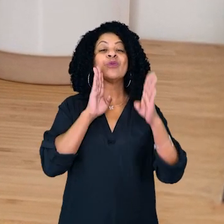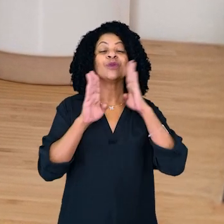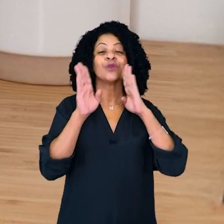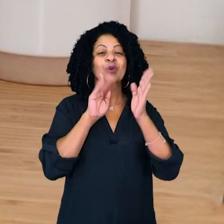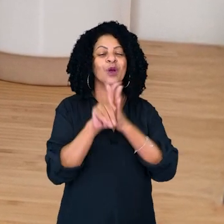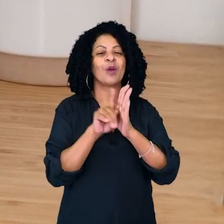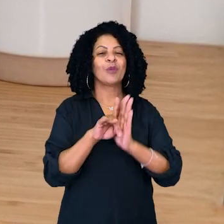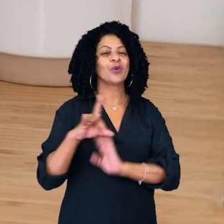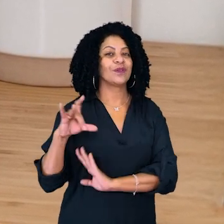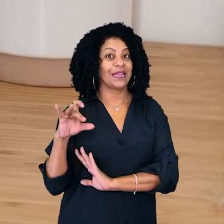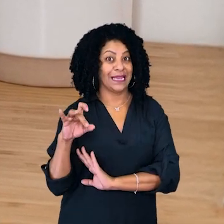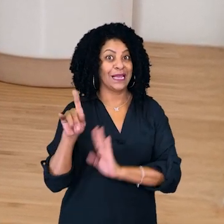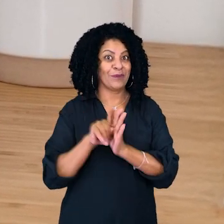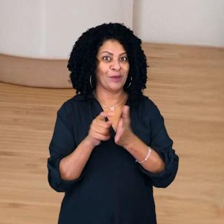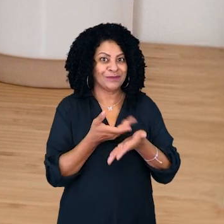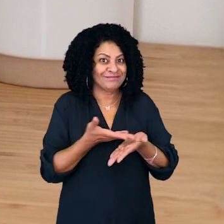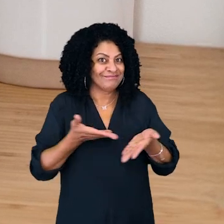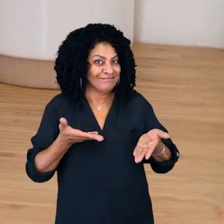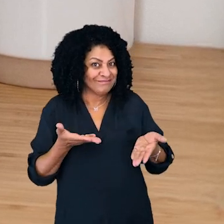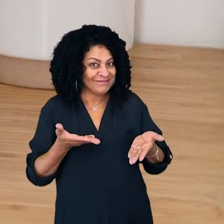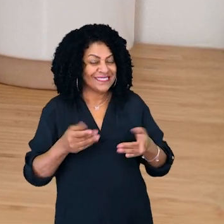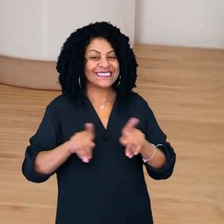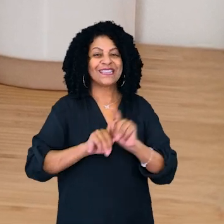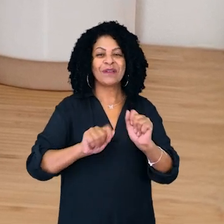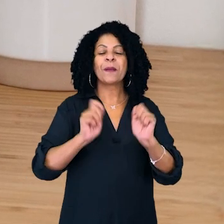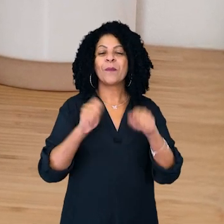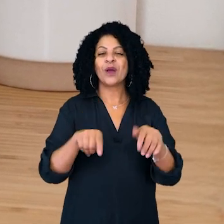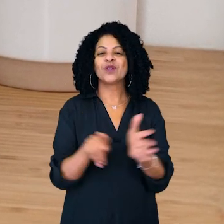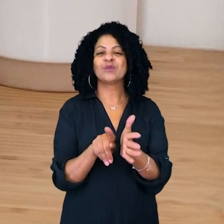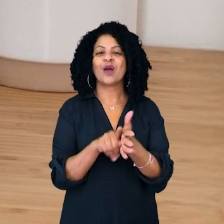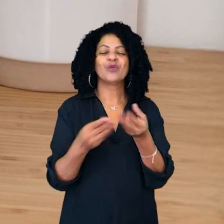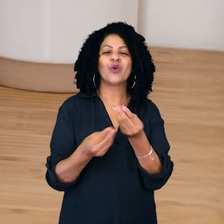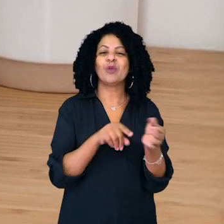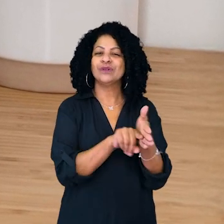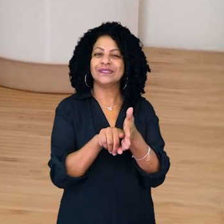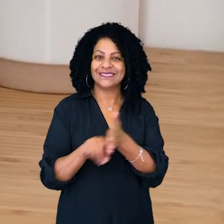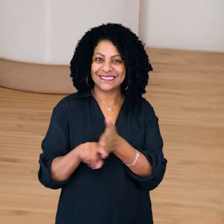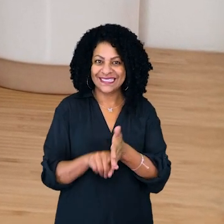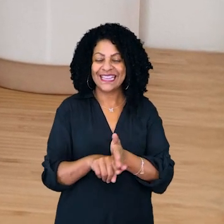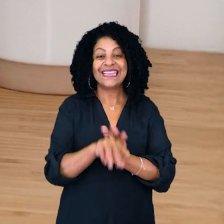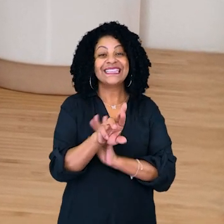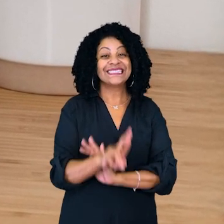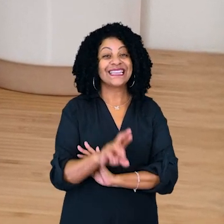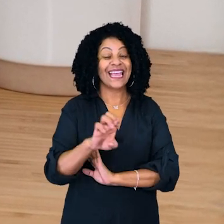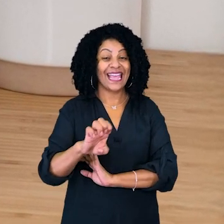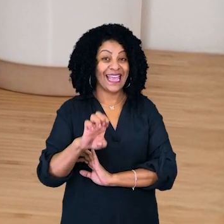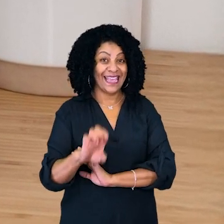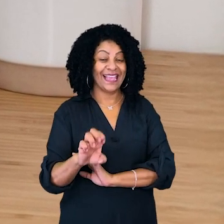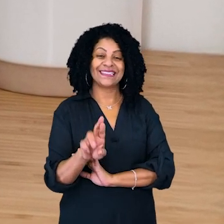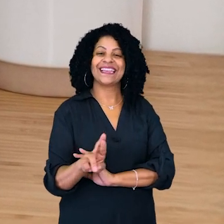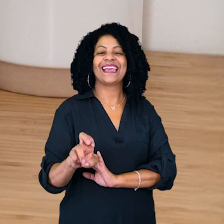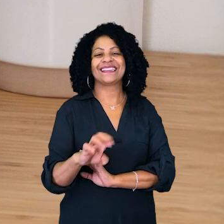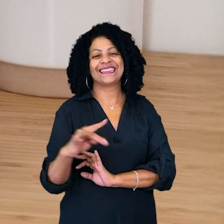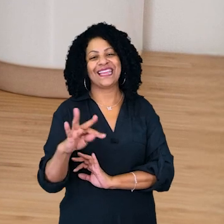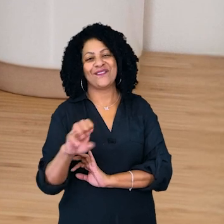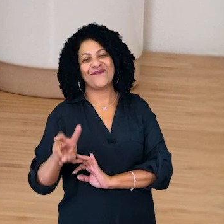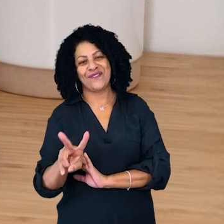Instagram, o perfil é o @TSTJus. Se preferir, mande um e-mail com seu questionamento para